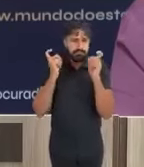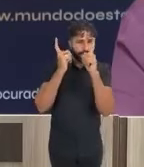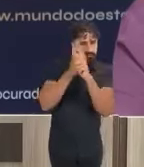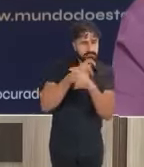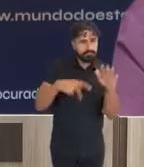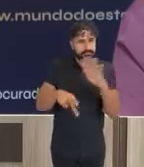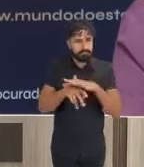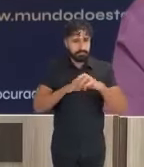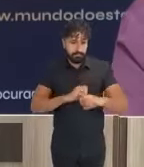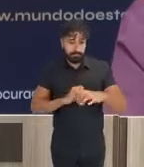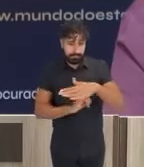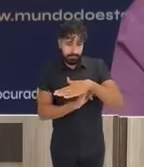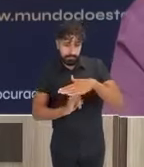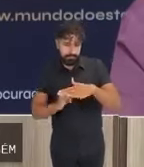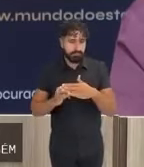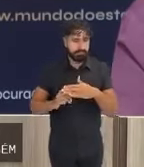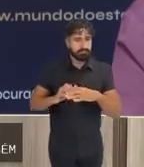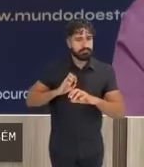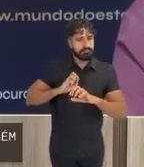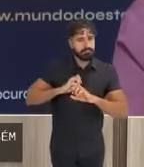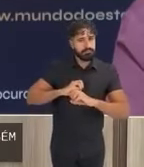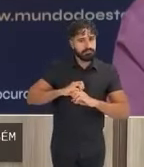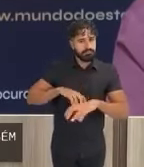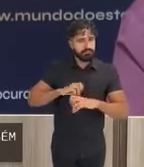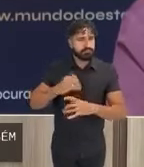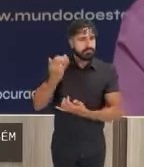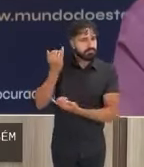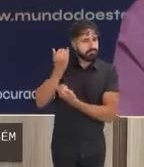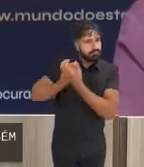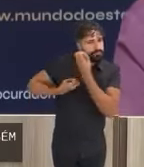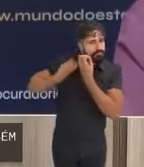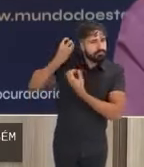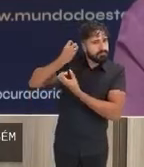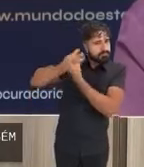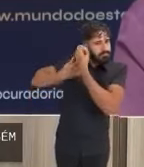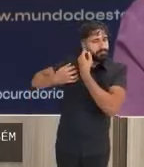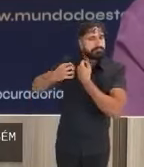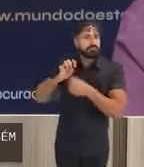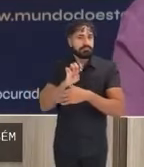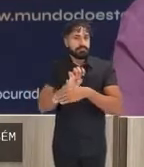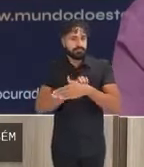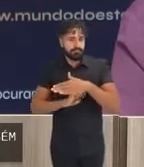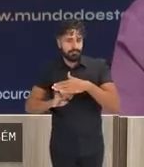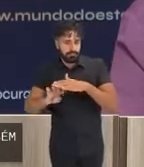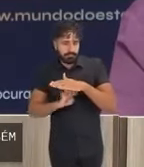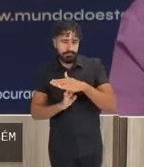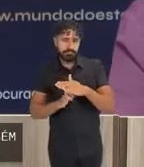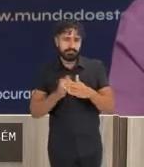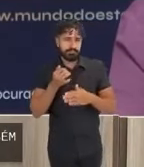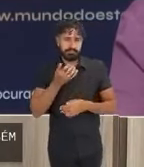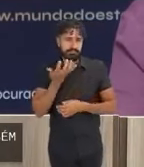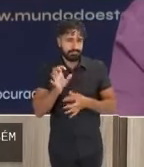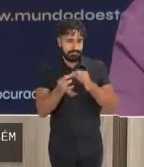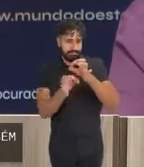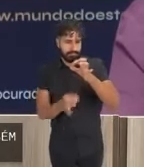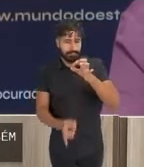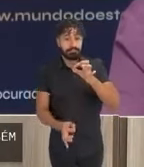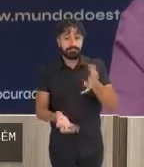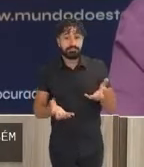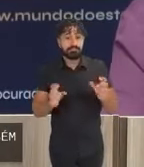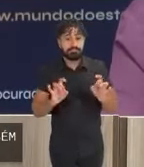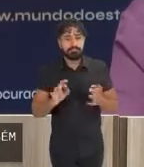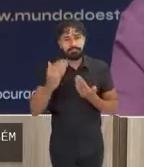de ensino, ouvir também as empresas. E sem delongas, eu agradeço mais uma vez